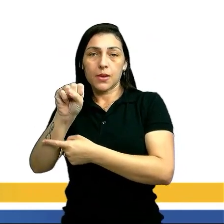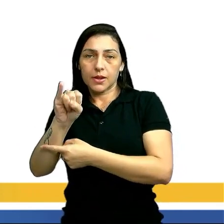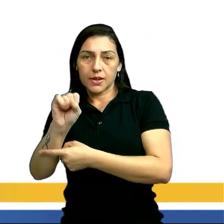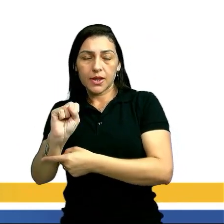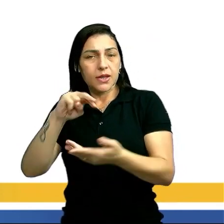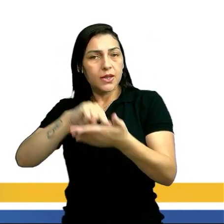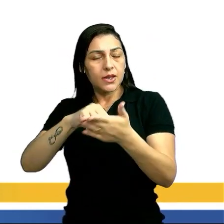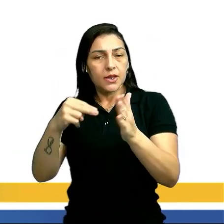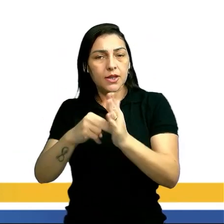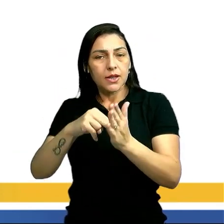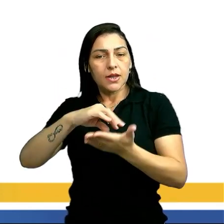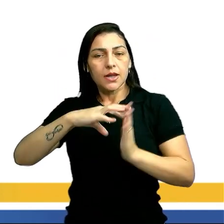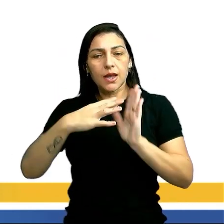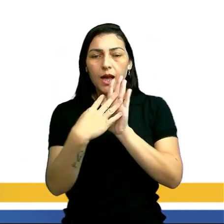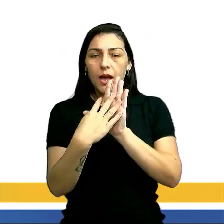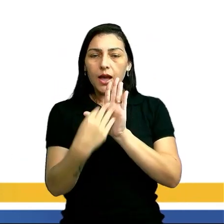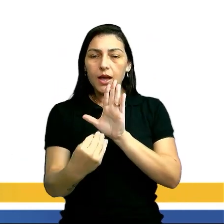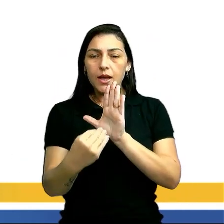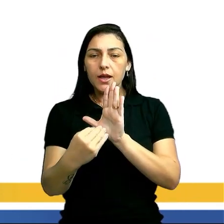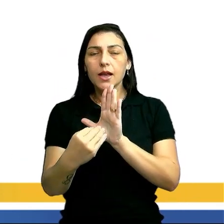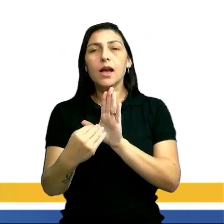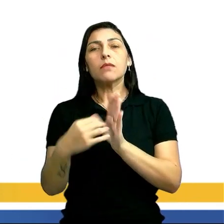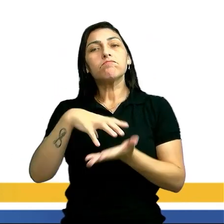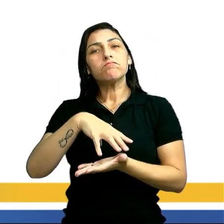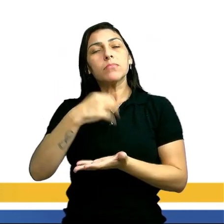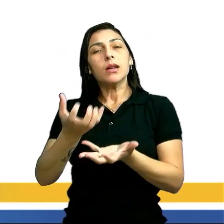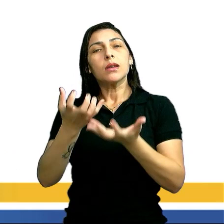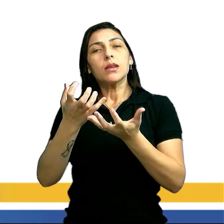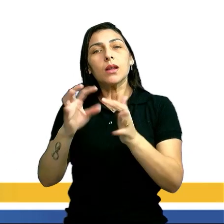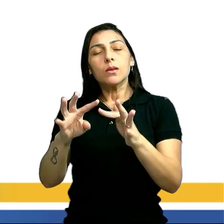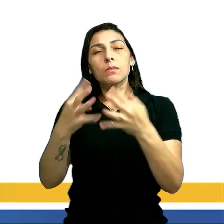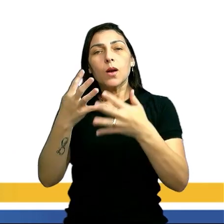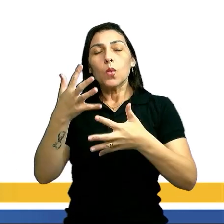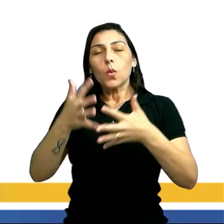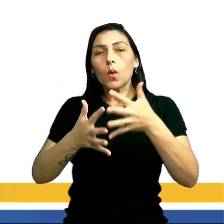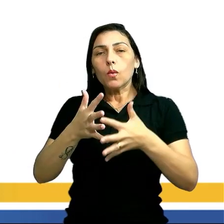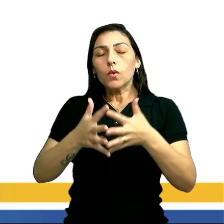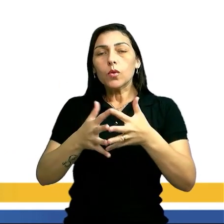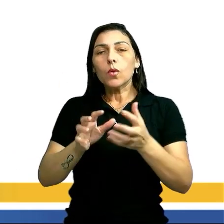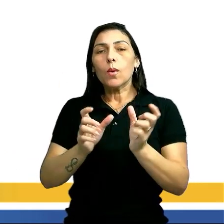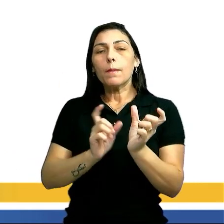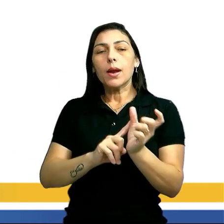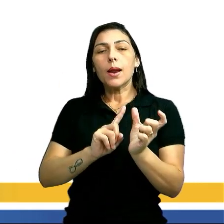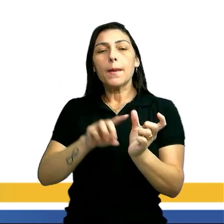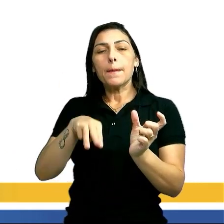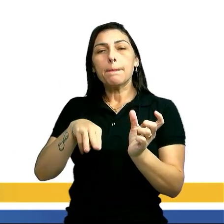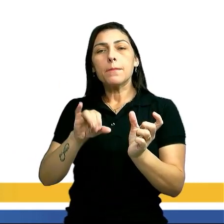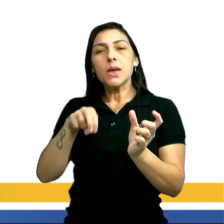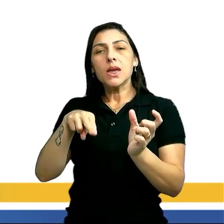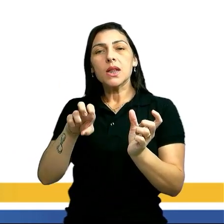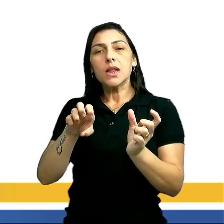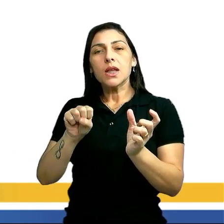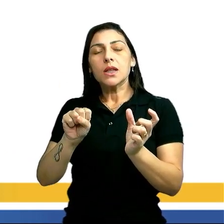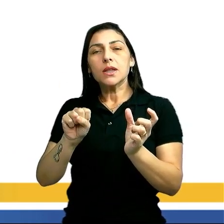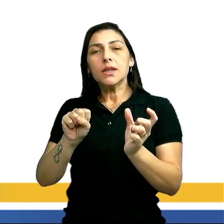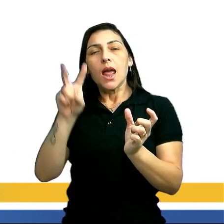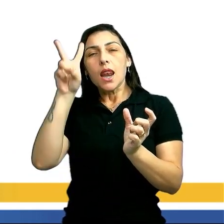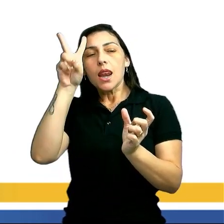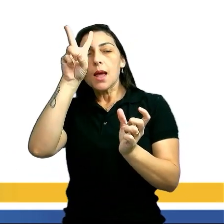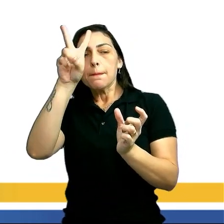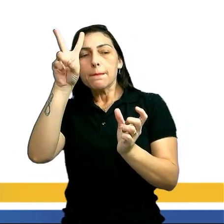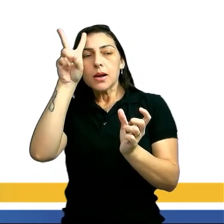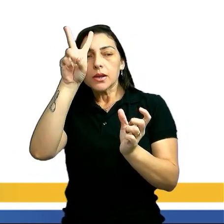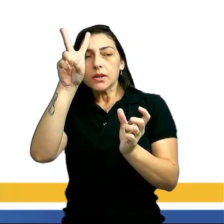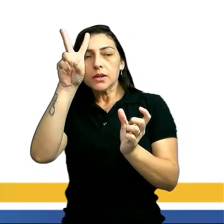que significa imitação. Aqui eu também quero chamar a atenção para não confundir com a palavra mínese, que mínese é